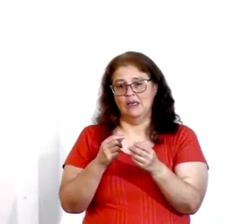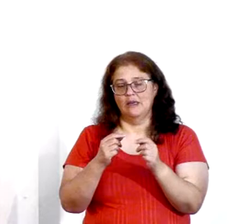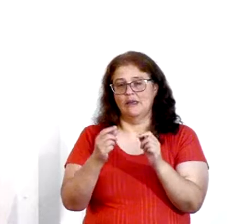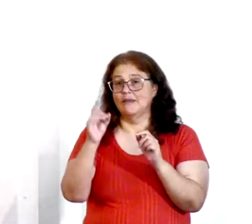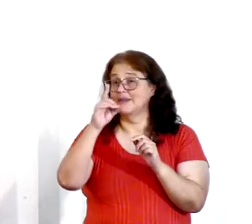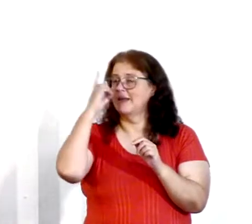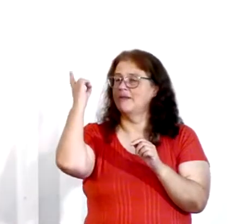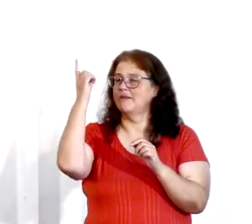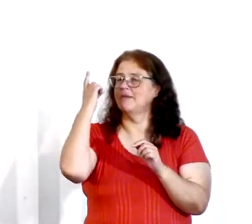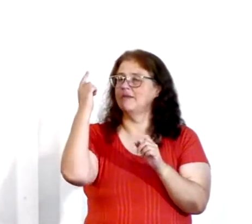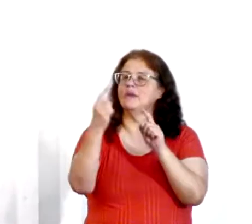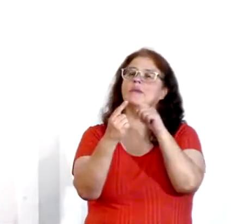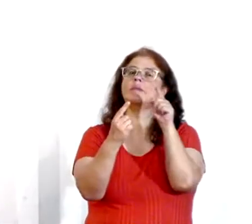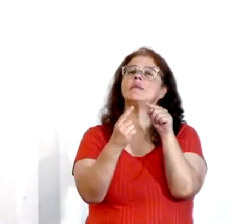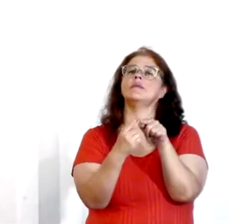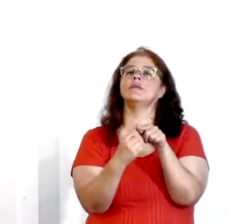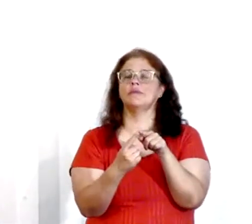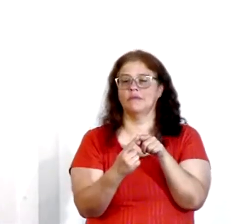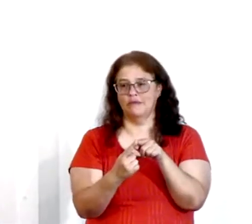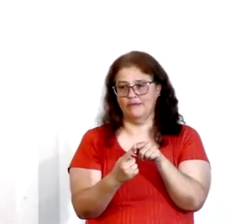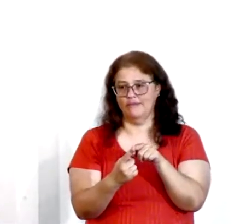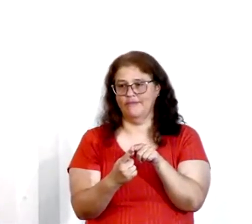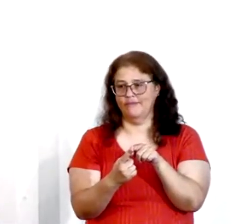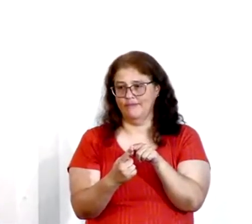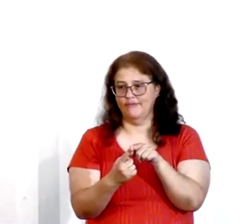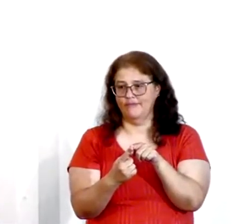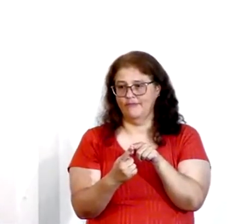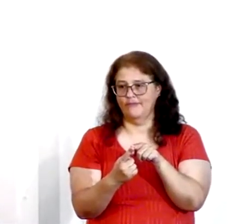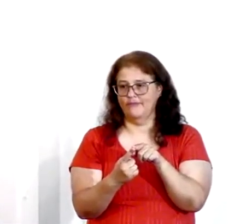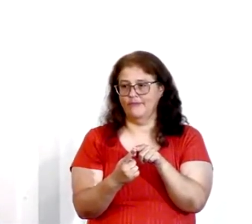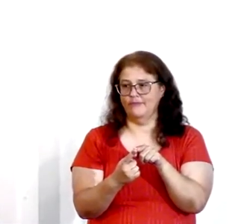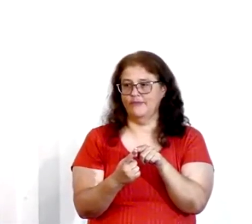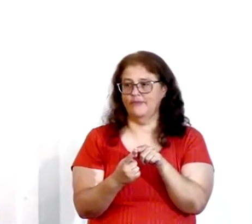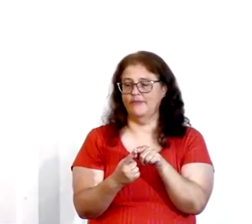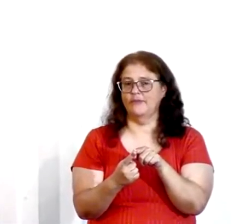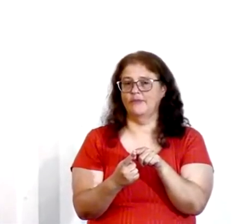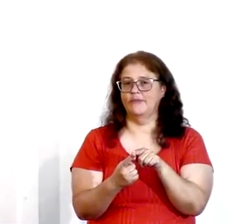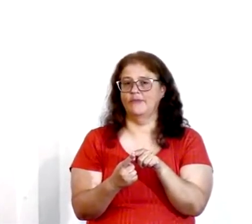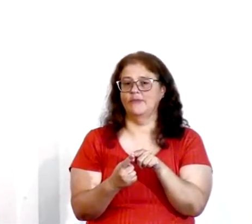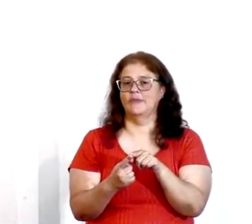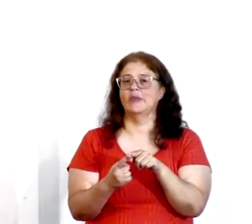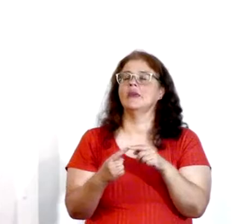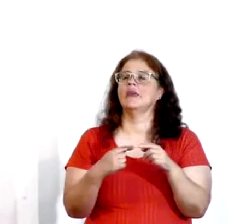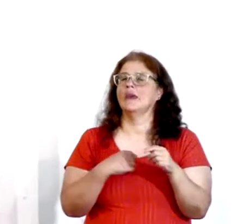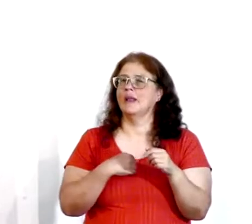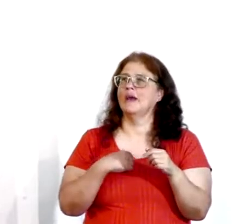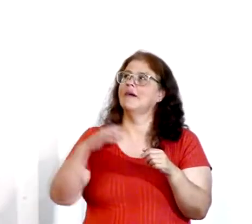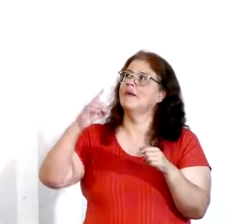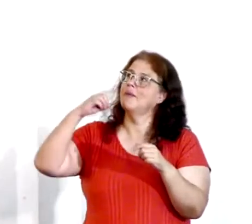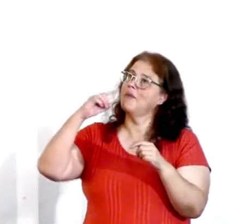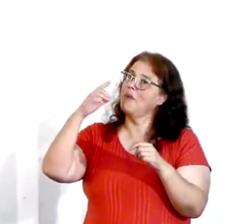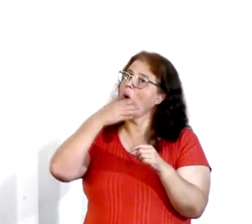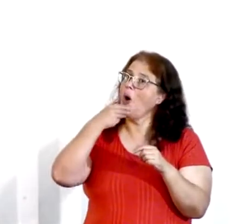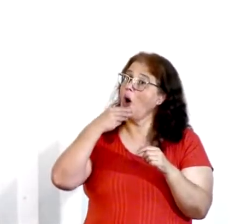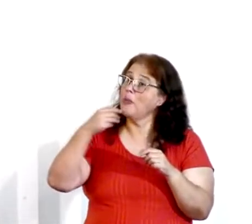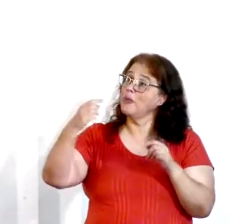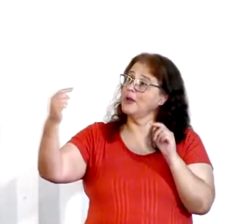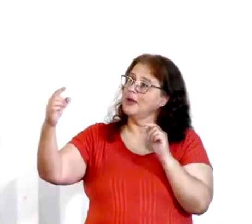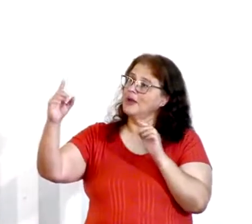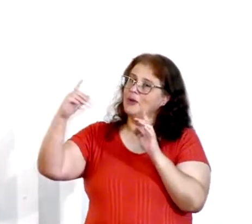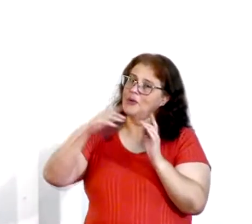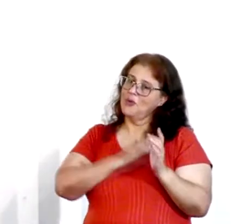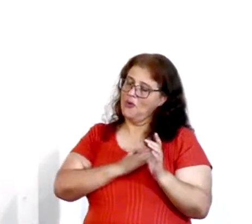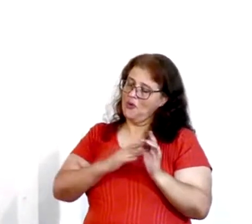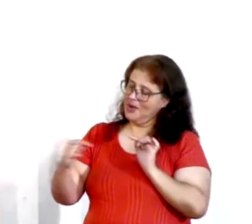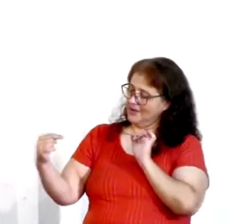respeito deste homem e falar a respeito dele, que ele era o homem segundo o coração de Deus. Não porque ele